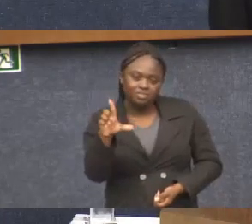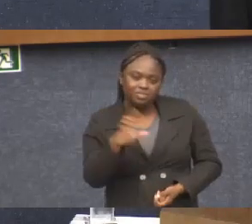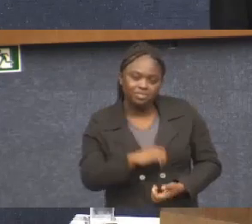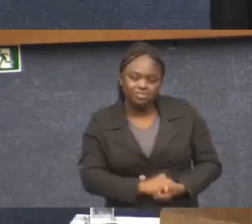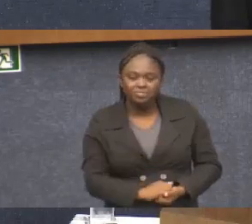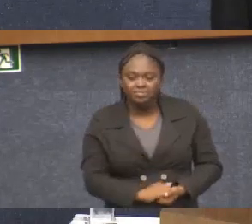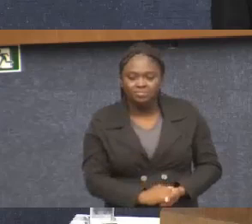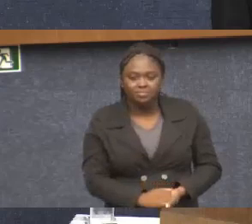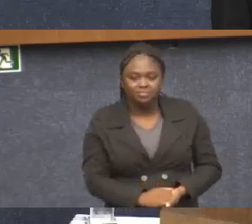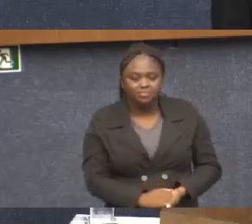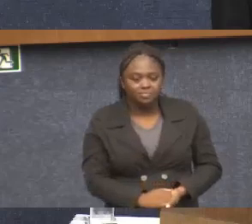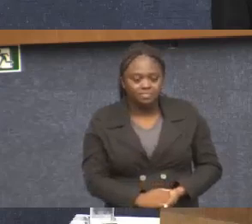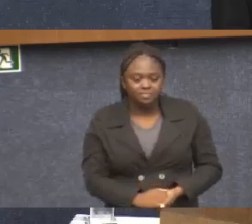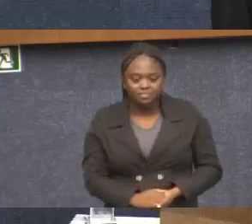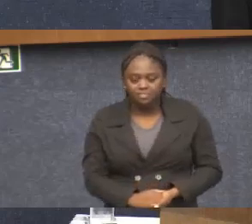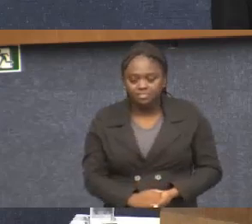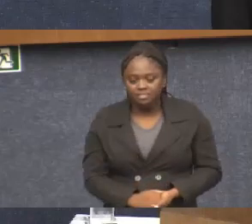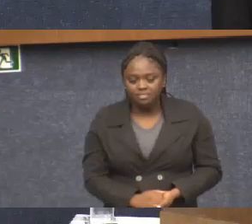Rodrigues.